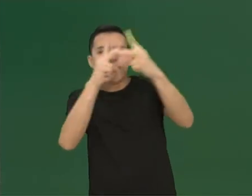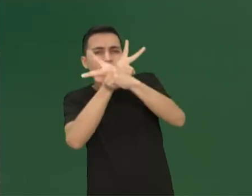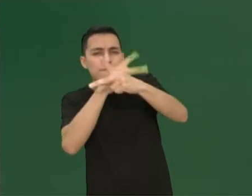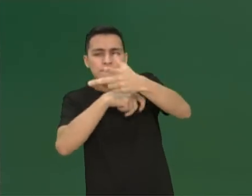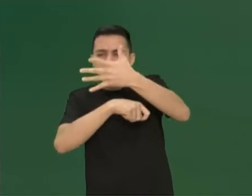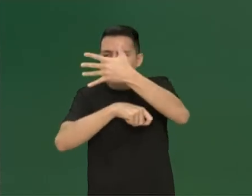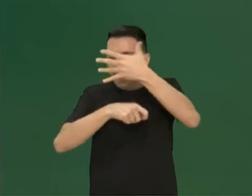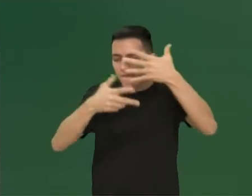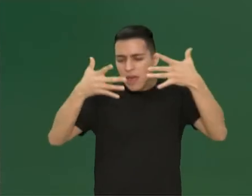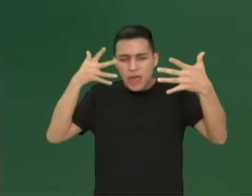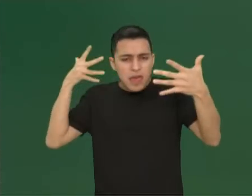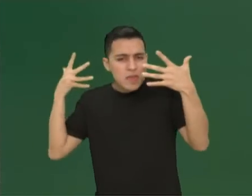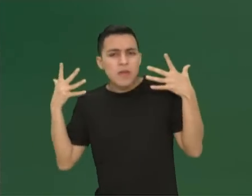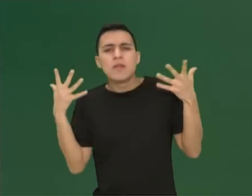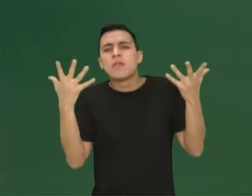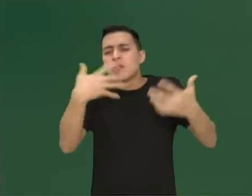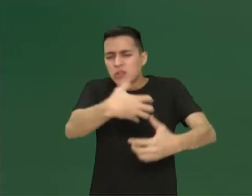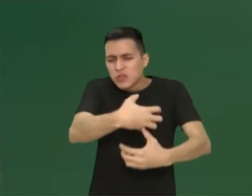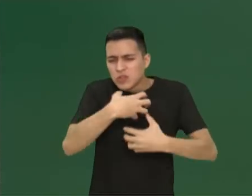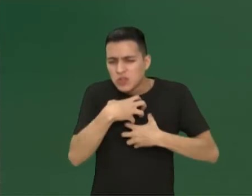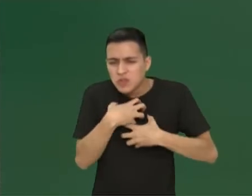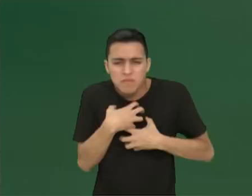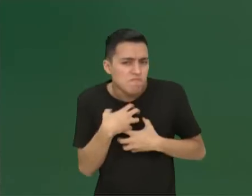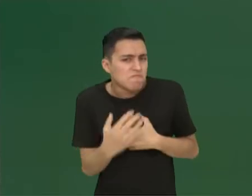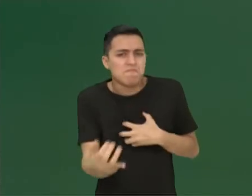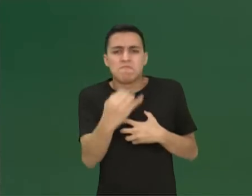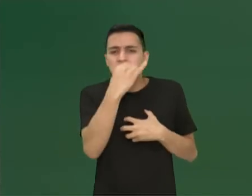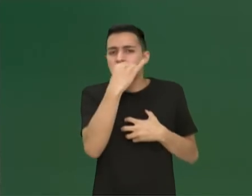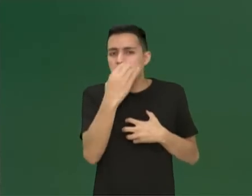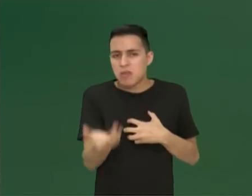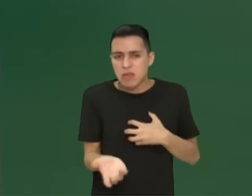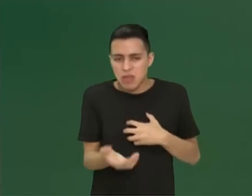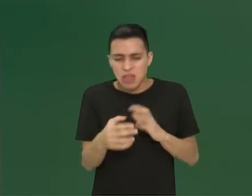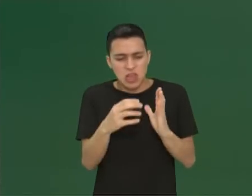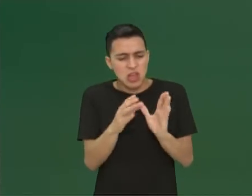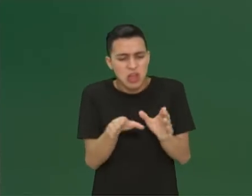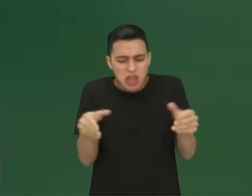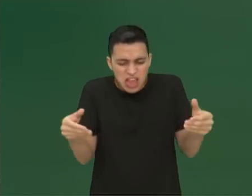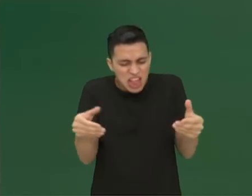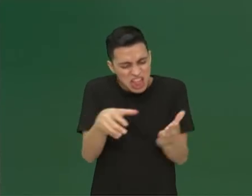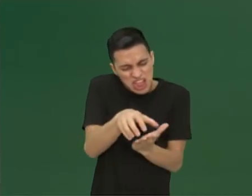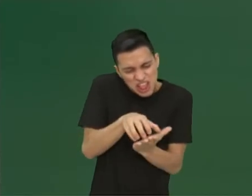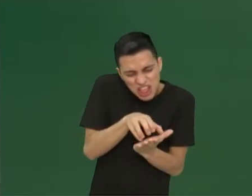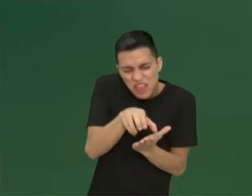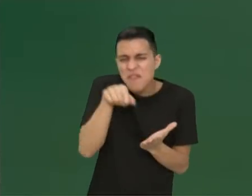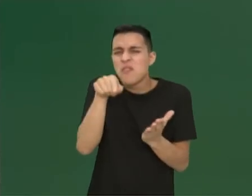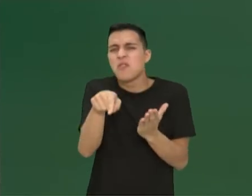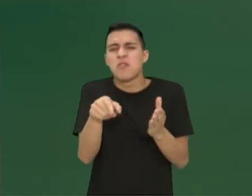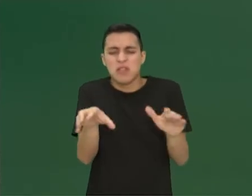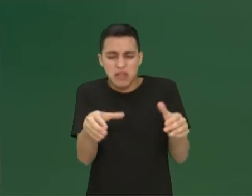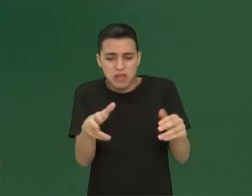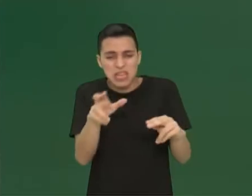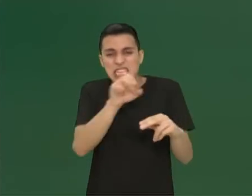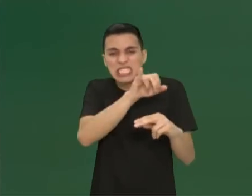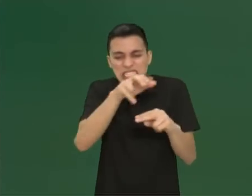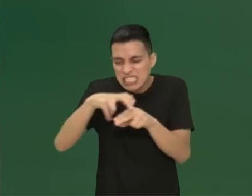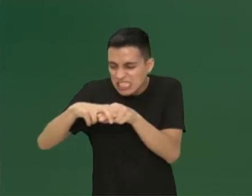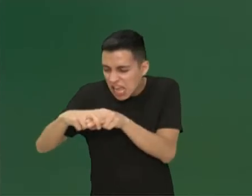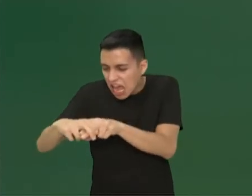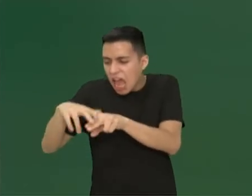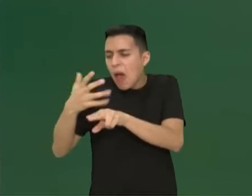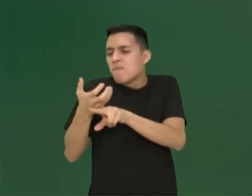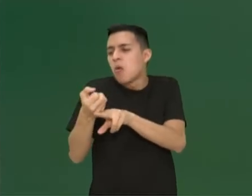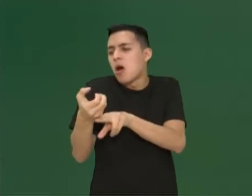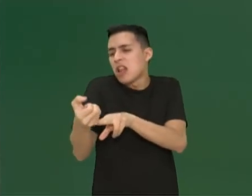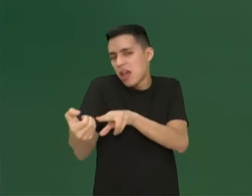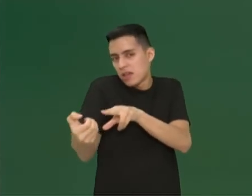vento, sentir, por exemplo, a aspereza do livro, se ele estava sentado numa parte que estava molhada,